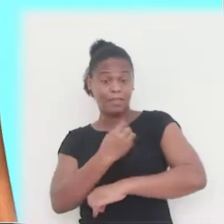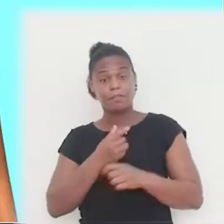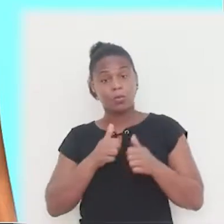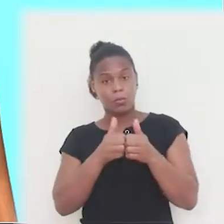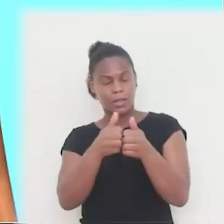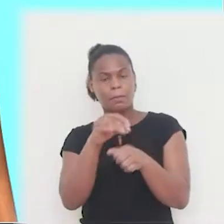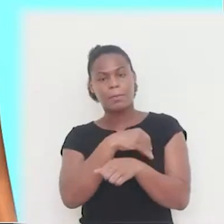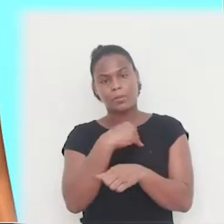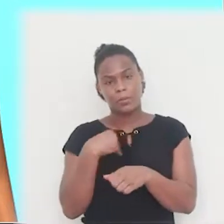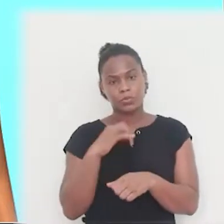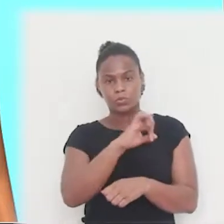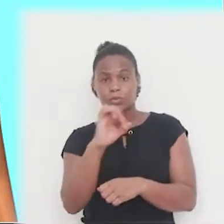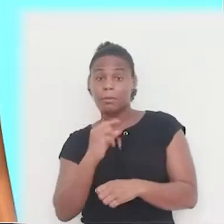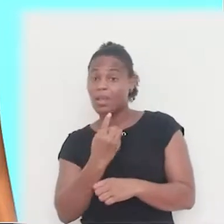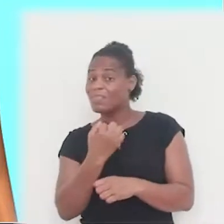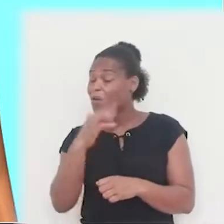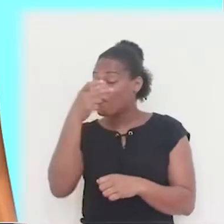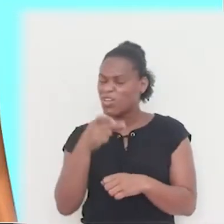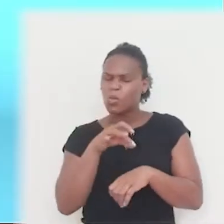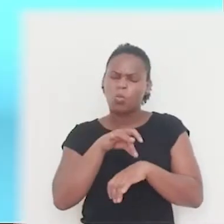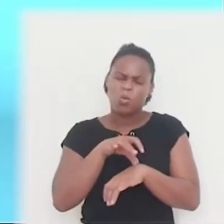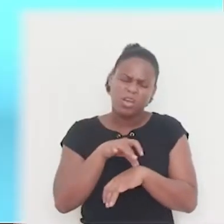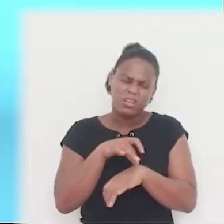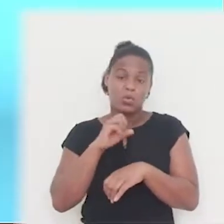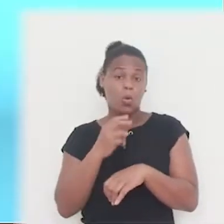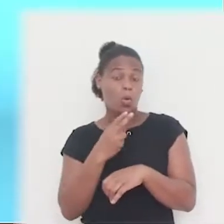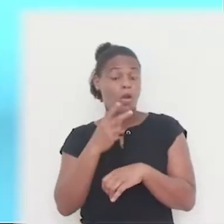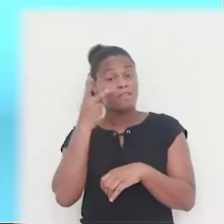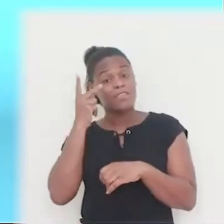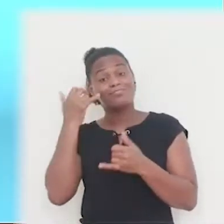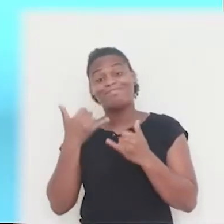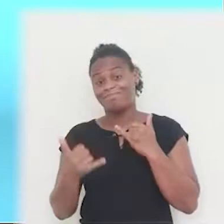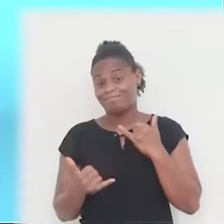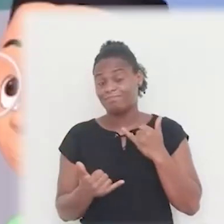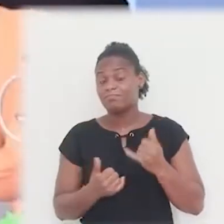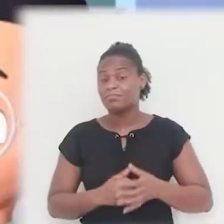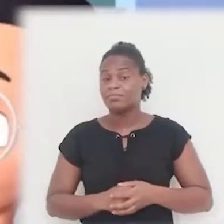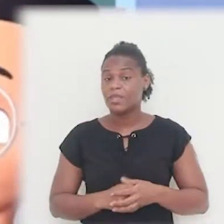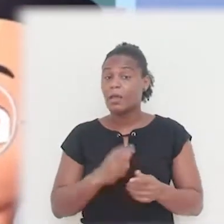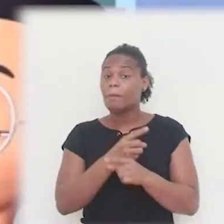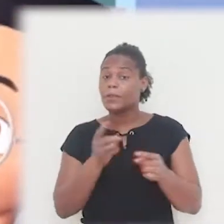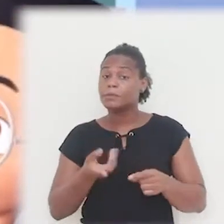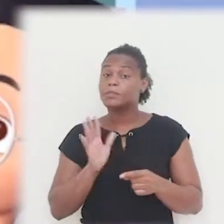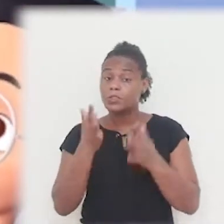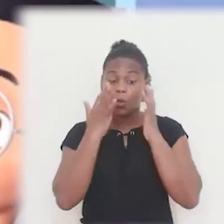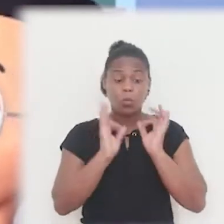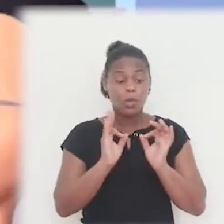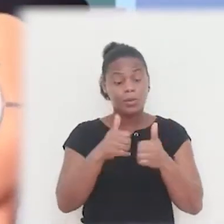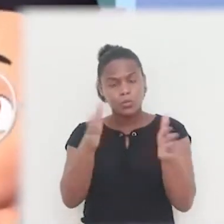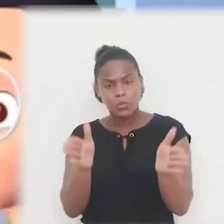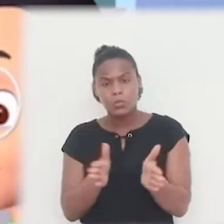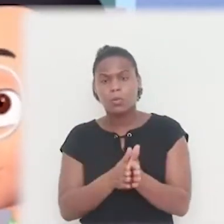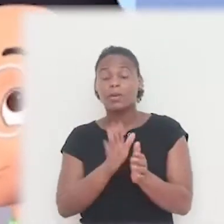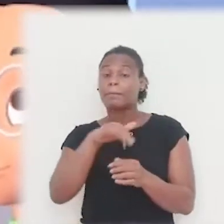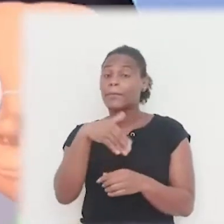pelos médicos para não ficar muito doente e pôr a vida em risco por isso temos de cuidar de todos e